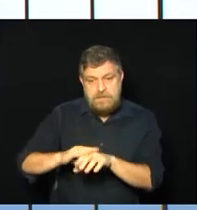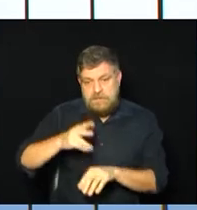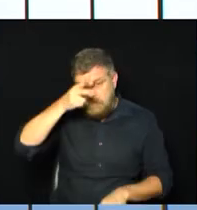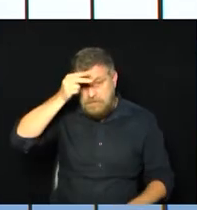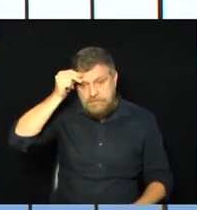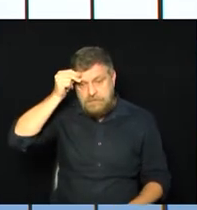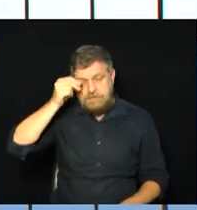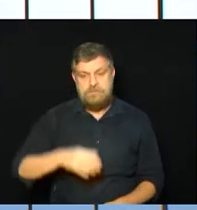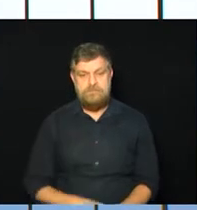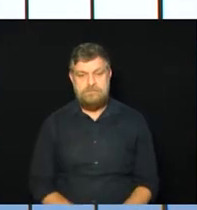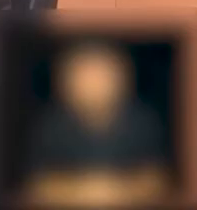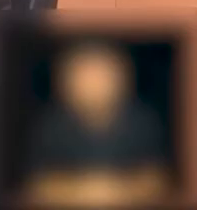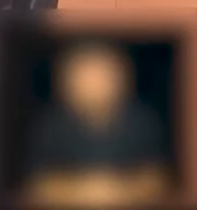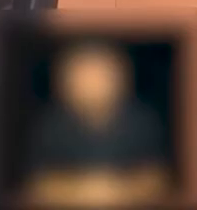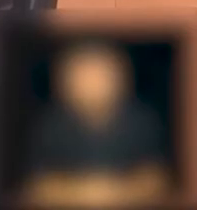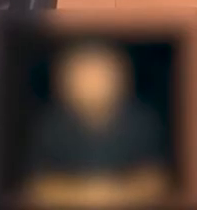prefeito.